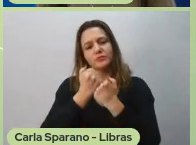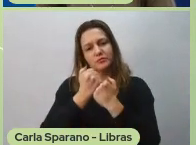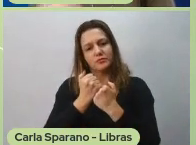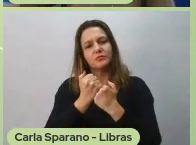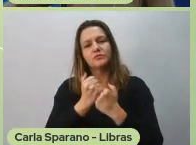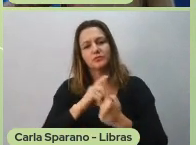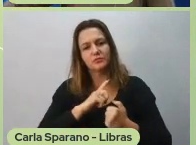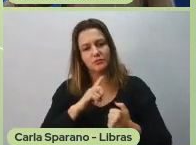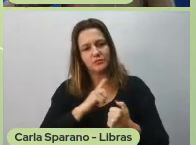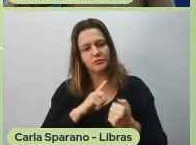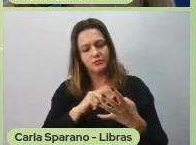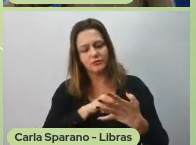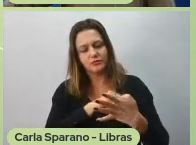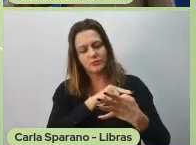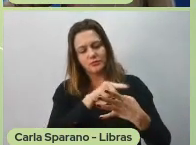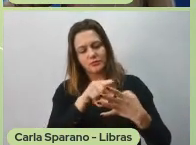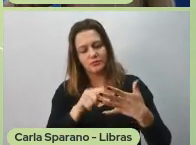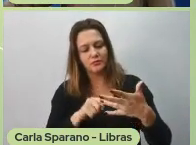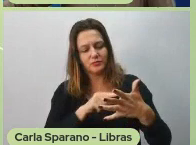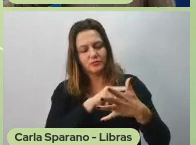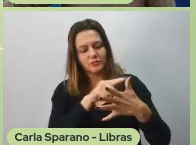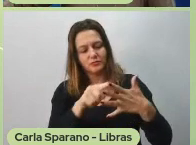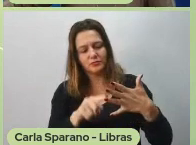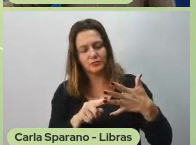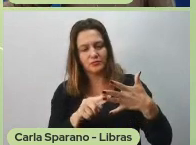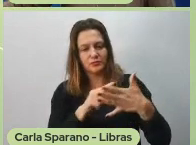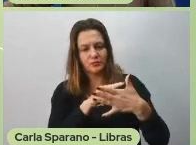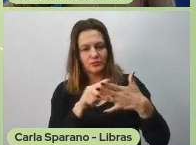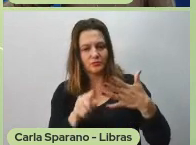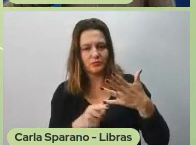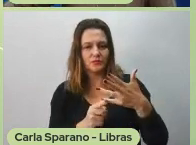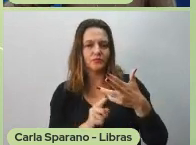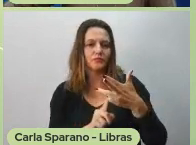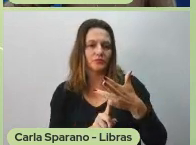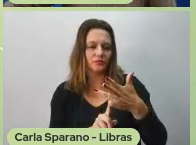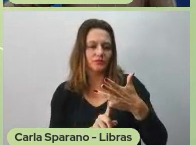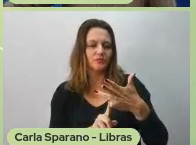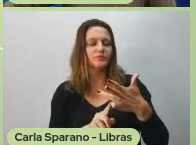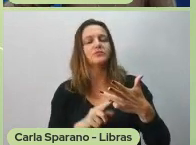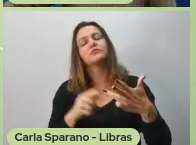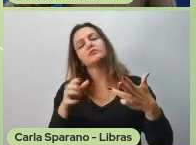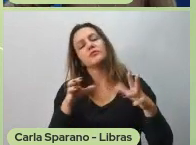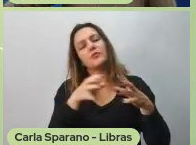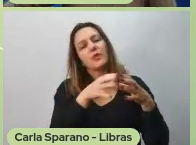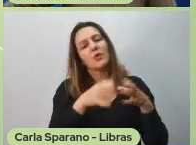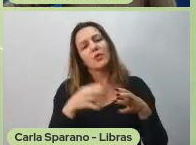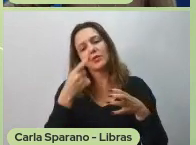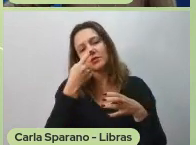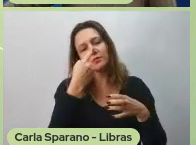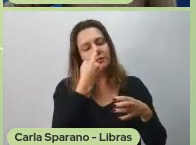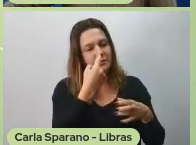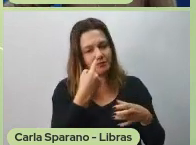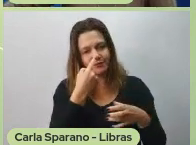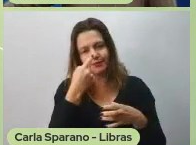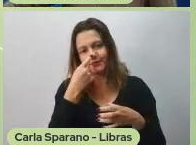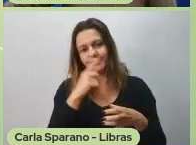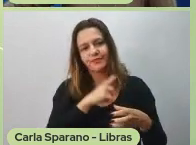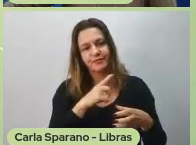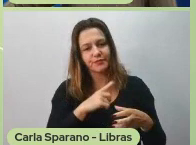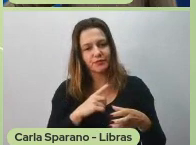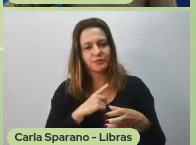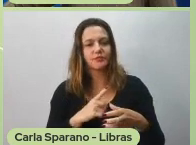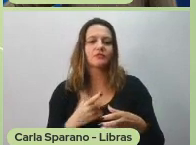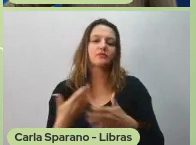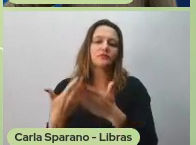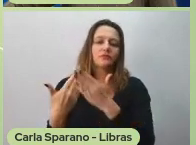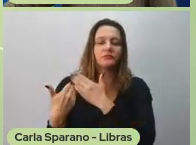principalmente os 4 primeiros que eu falei, têm grupos de afinidade, sponsors e co-sponsors que apoiam e